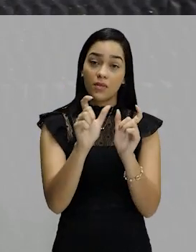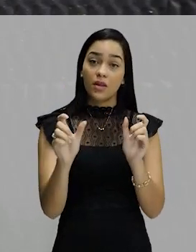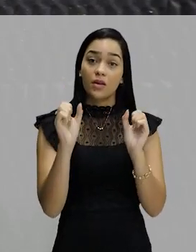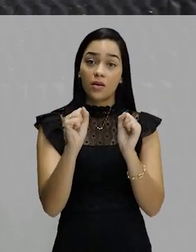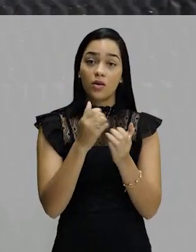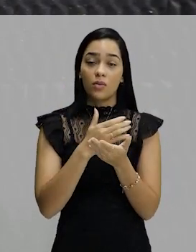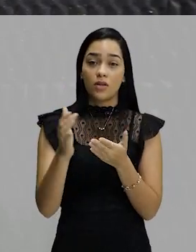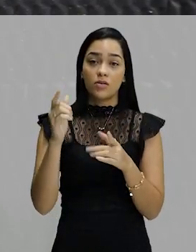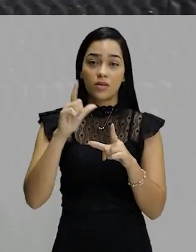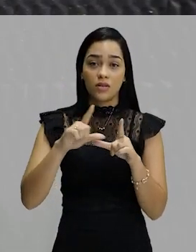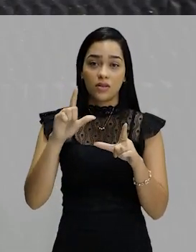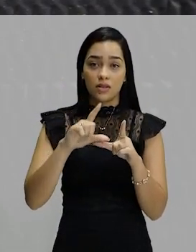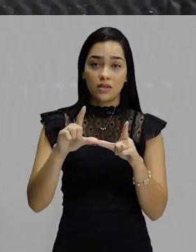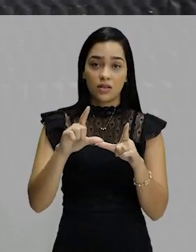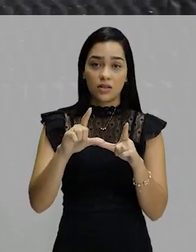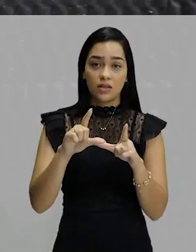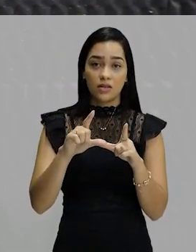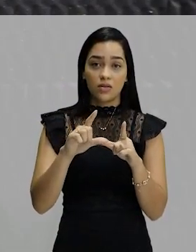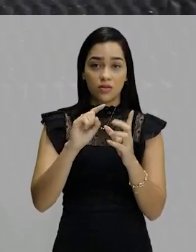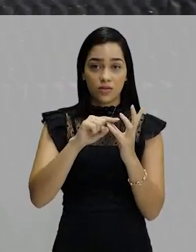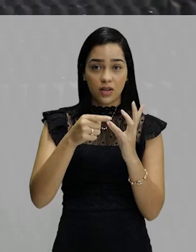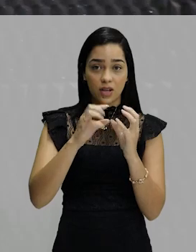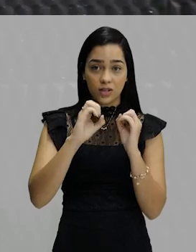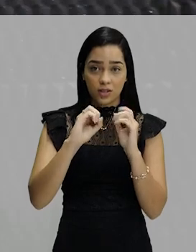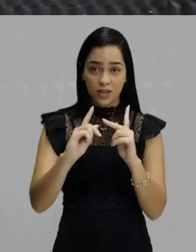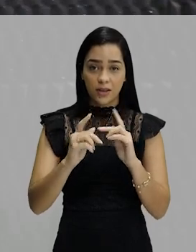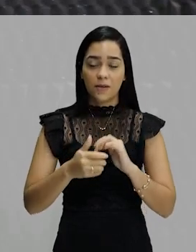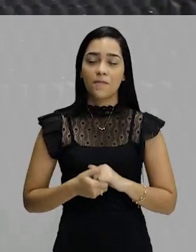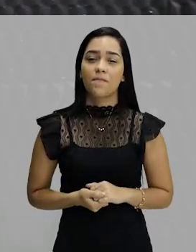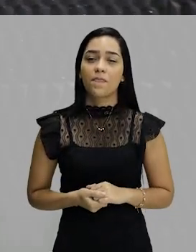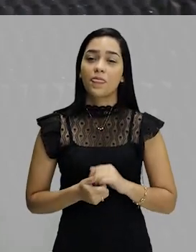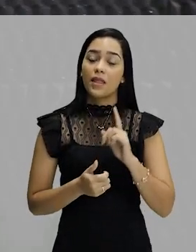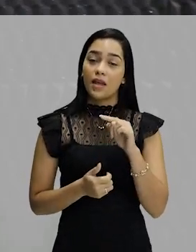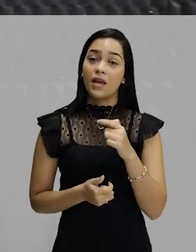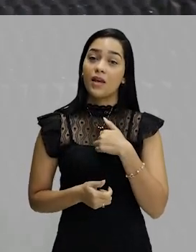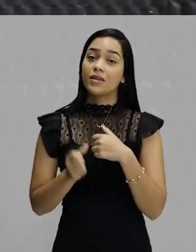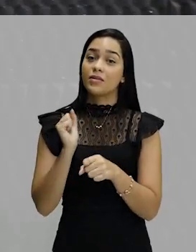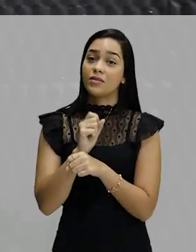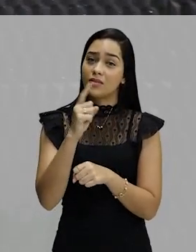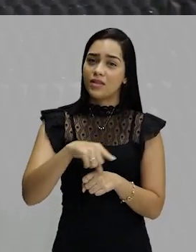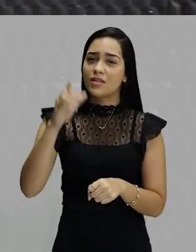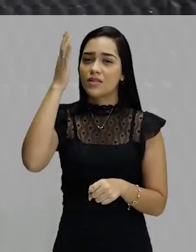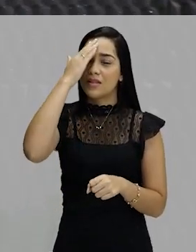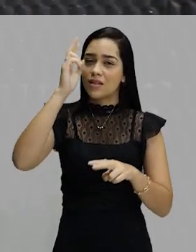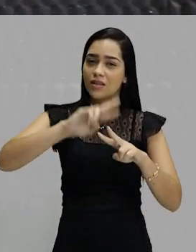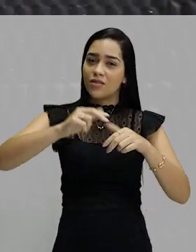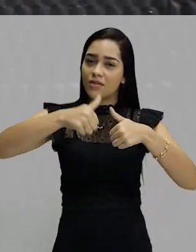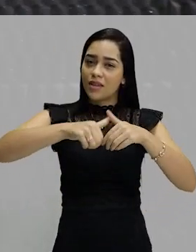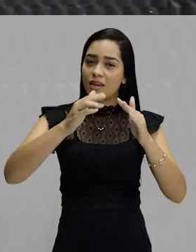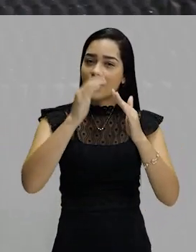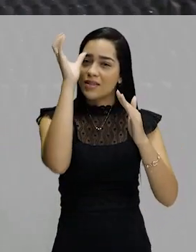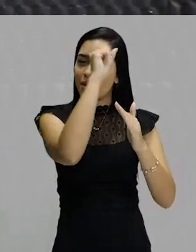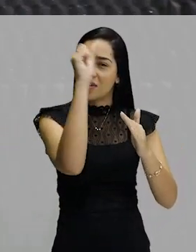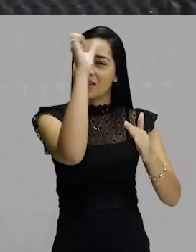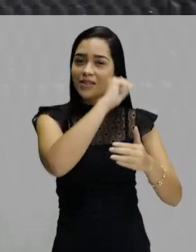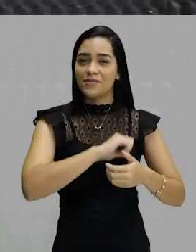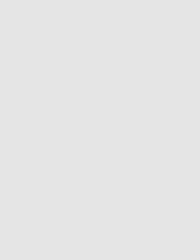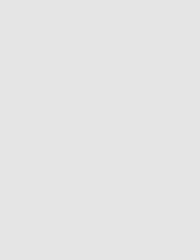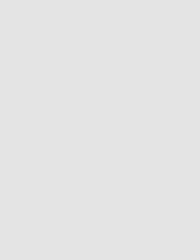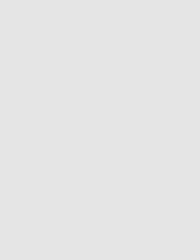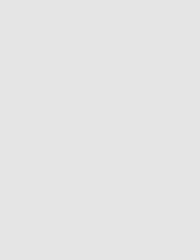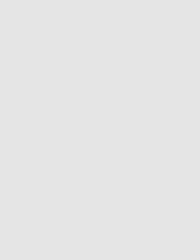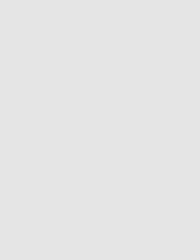que começam com a letra com vogais. Ok? Então, galera, é isso aí. Espero que tenha entendido. Hashtag fique em casa aprendendo.